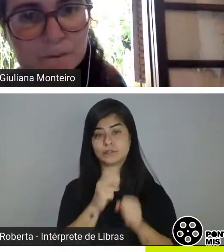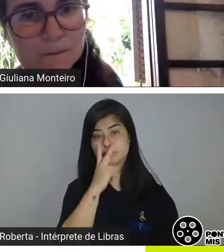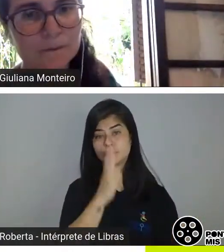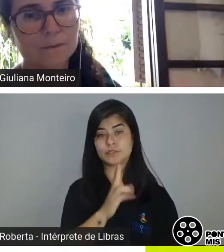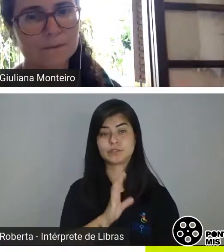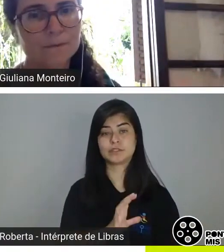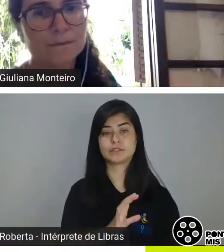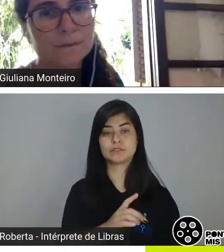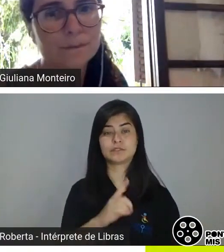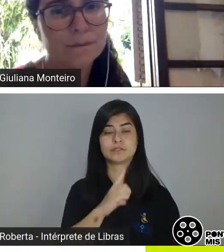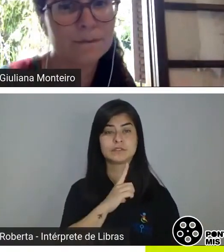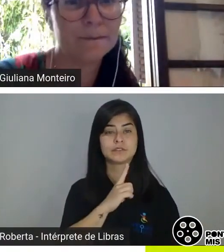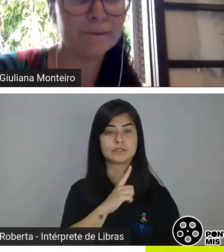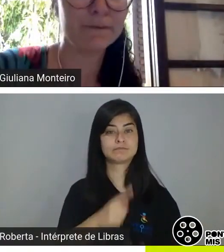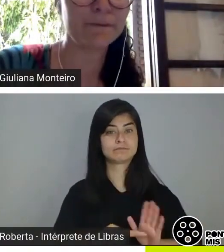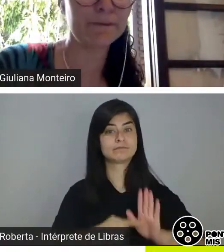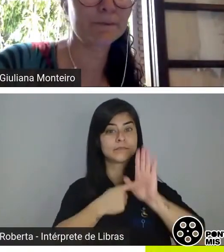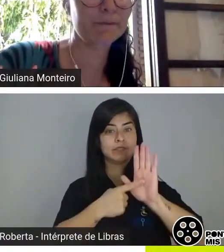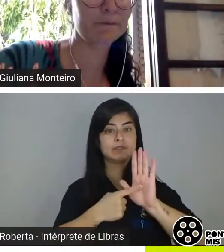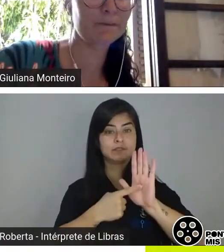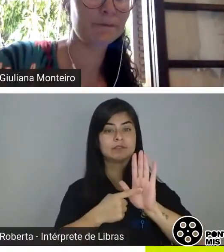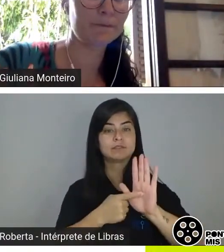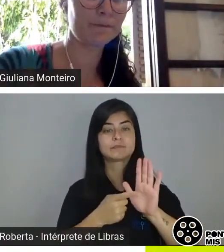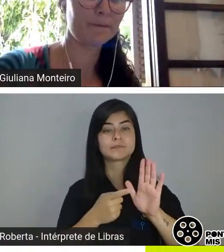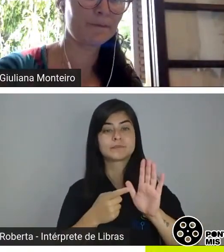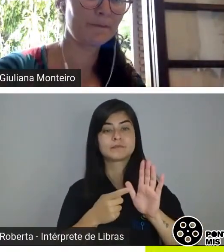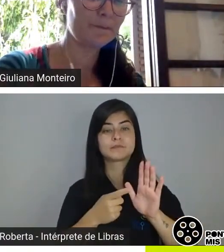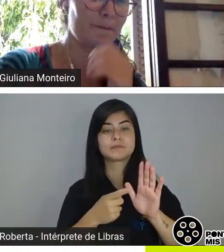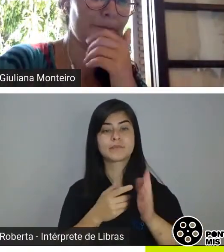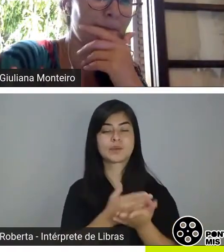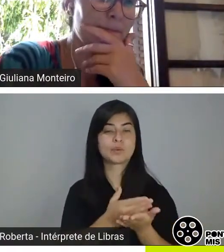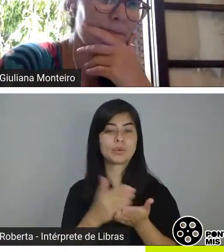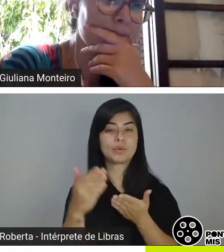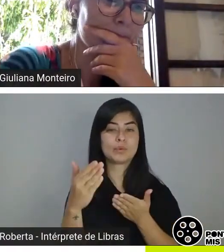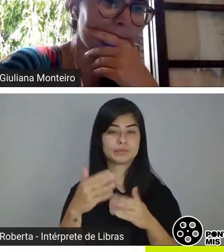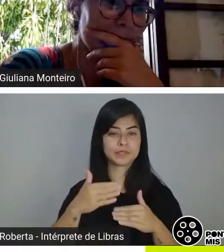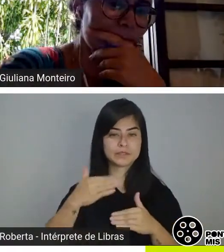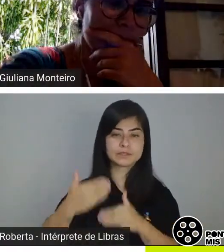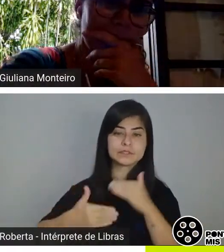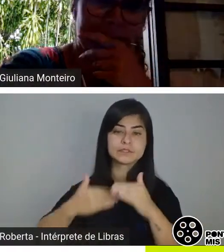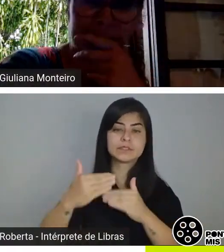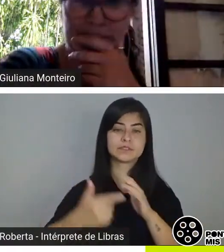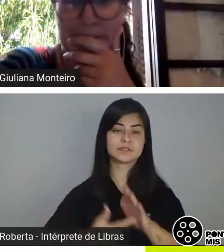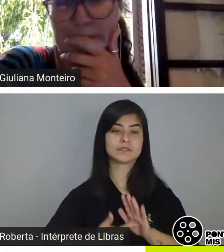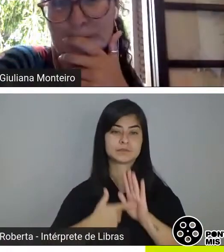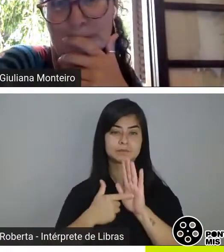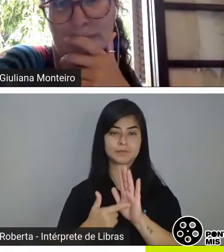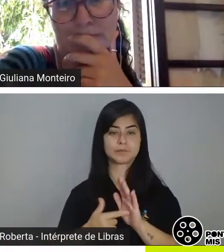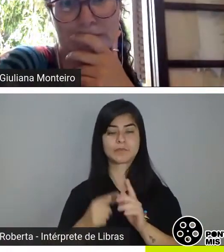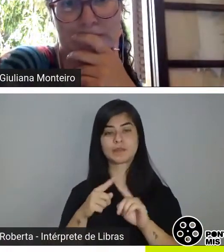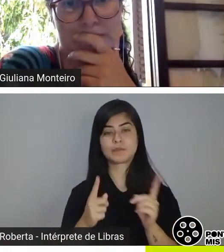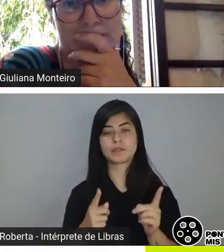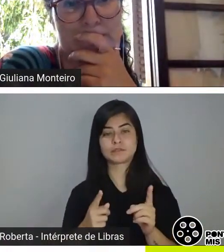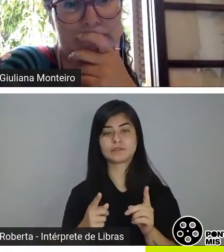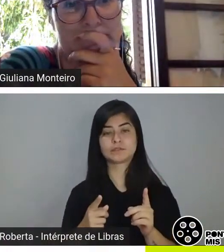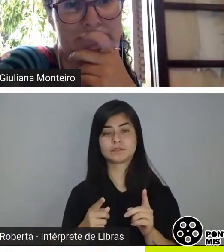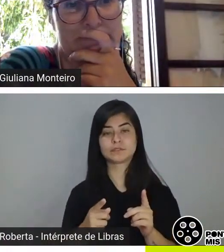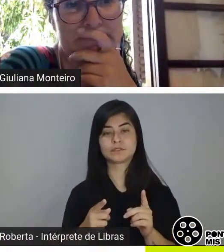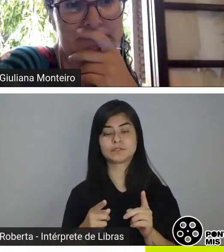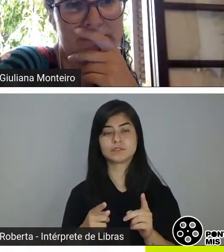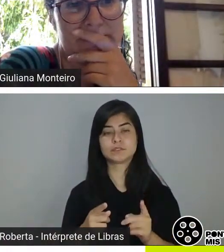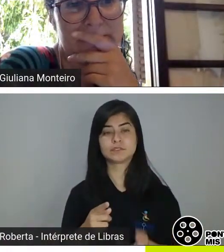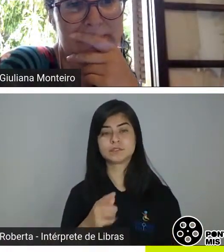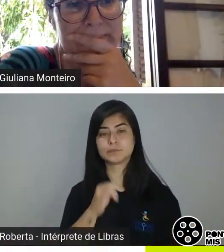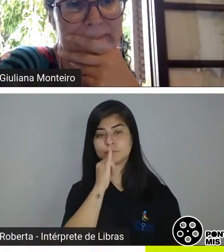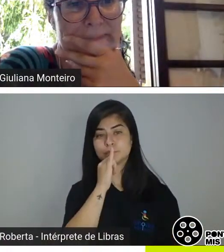que destacou muito, assim, né, no teu começo da carreira e continua destacando. Mas em relação à direção,